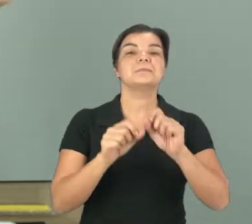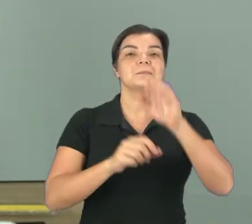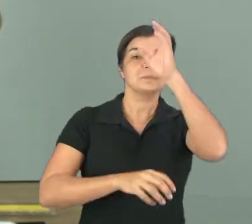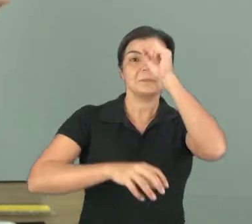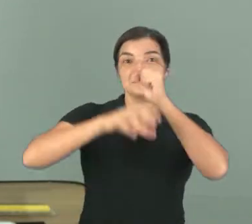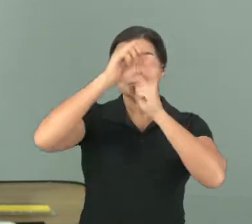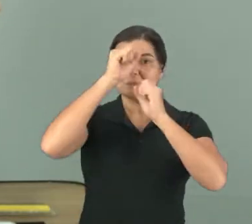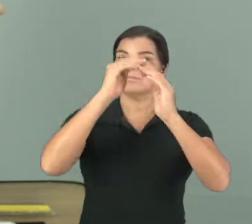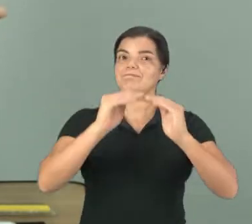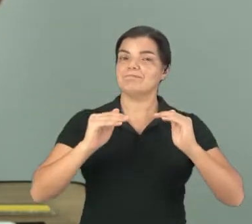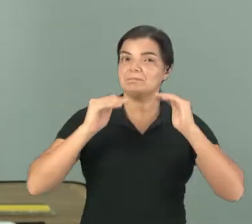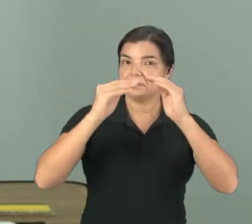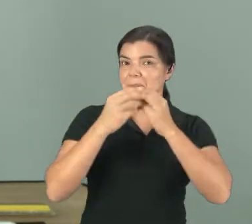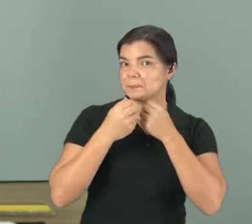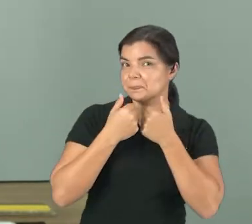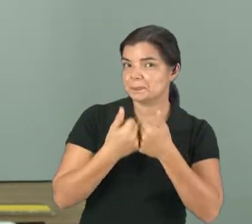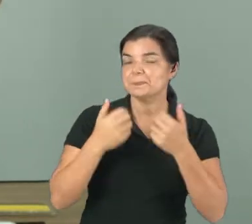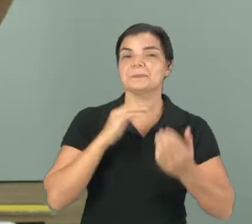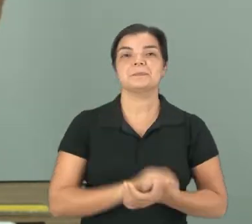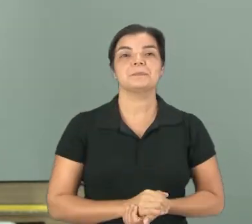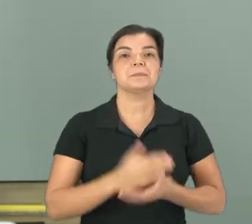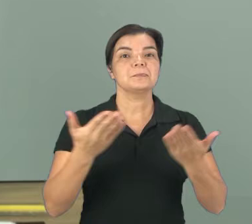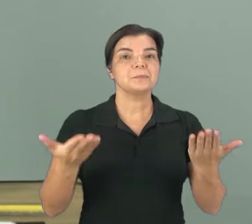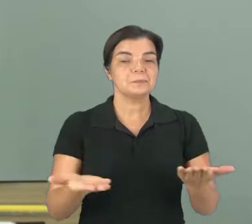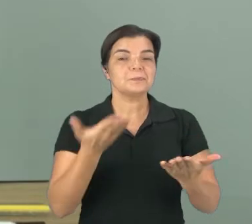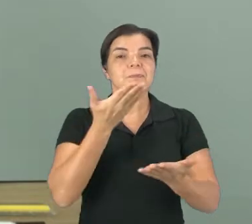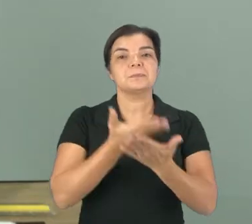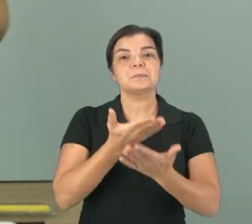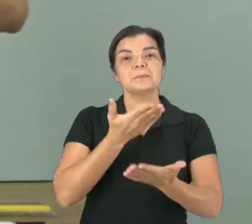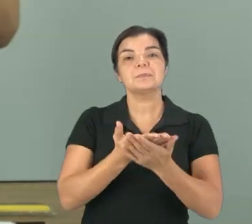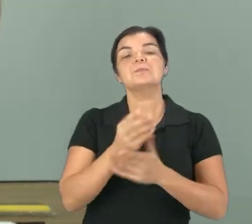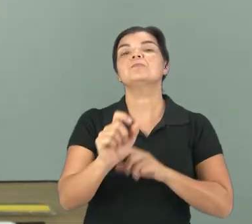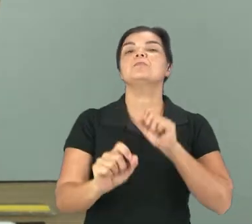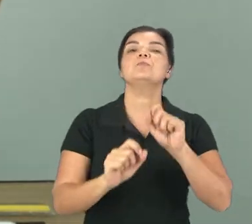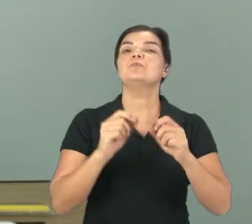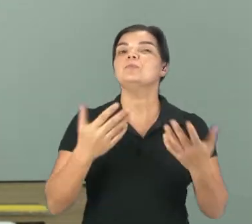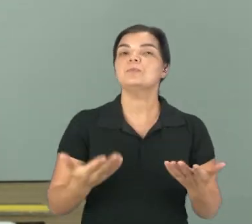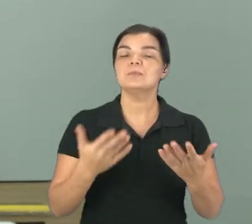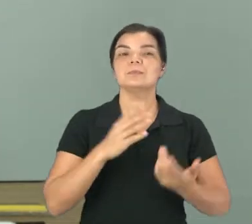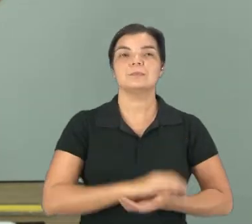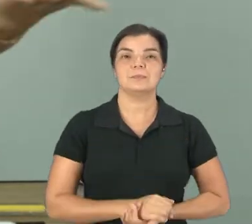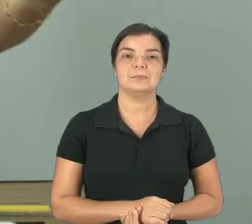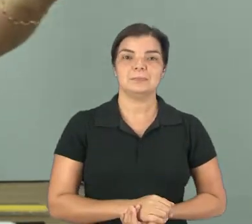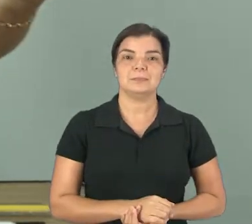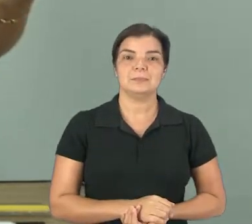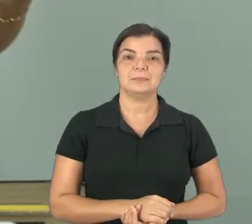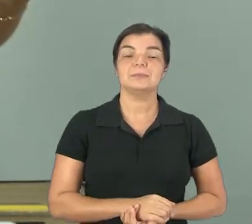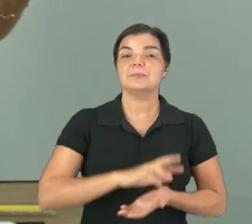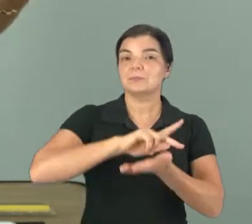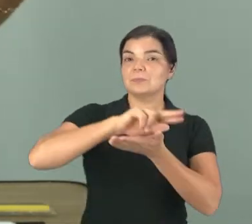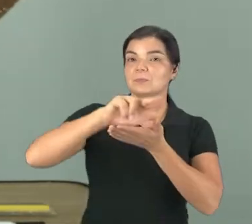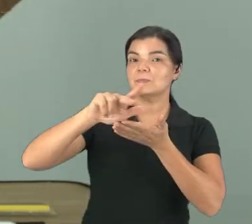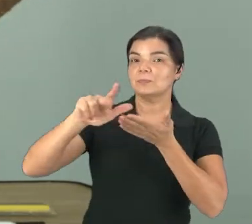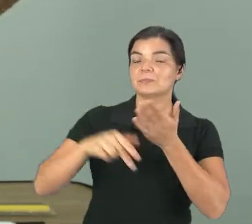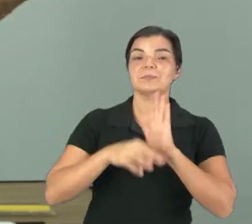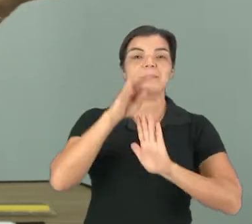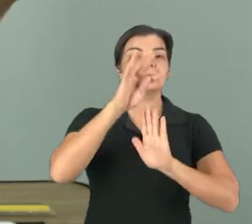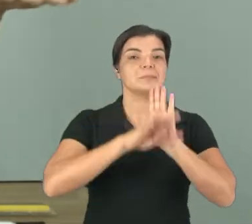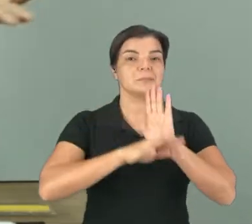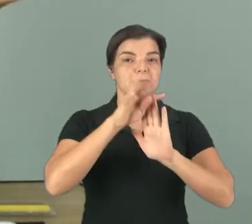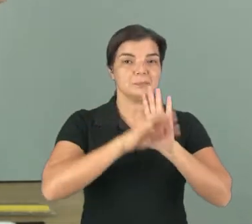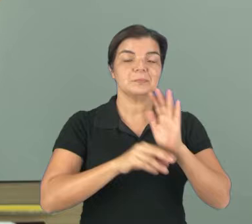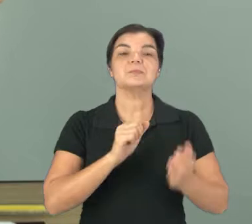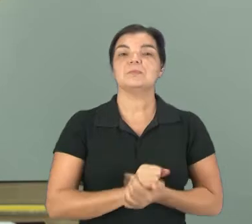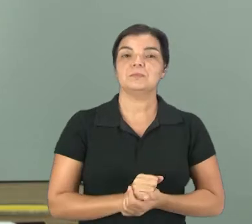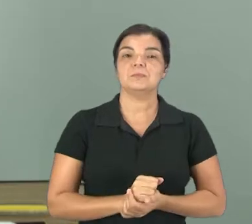aprendizado ainda maior, tudo bem? Hoje nós vamos estudar um pouquinho sobre a variedade de texto que